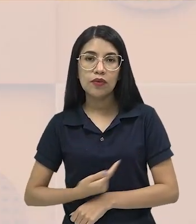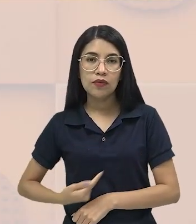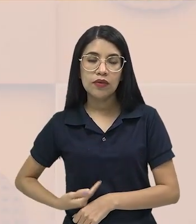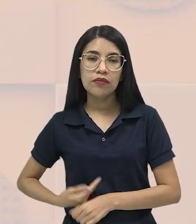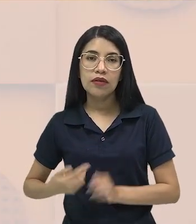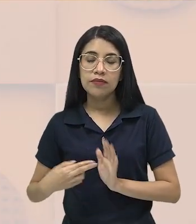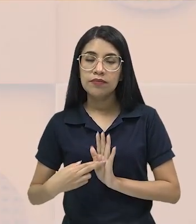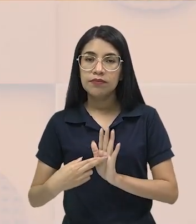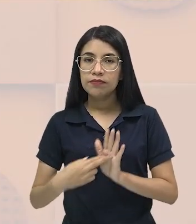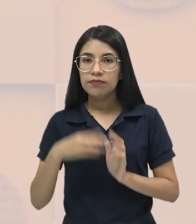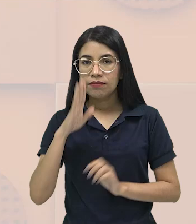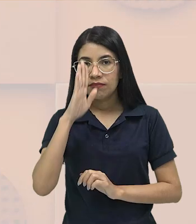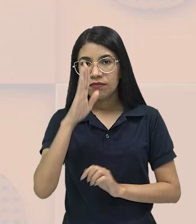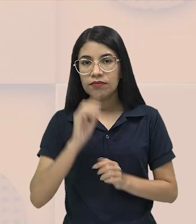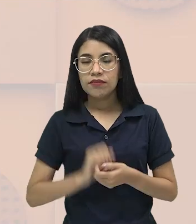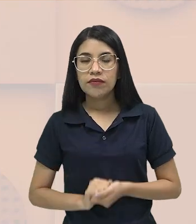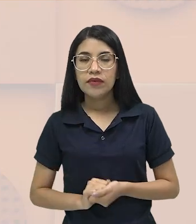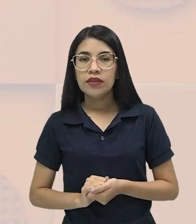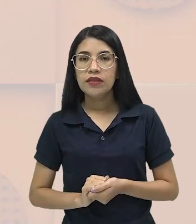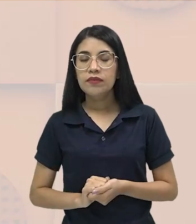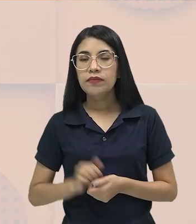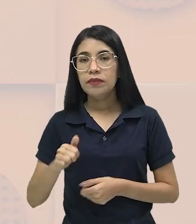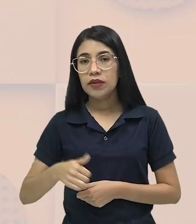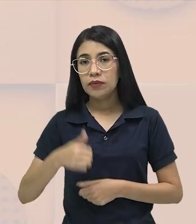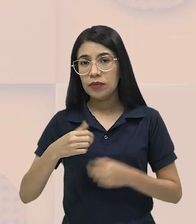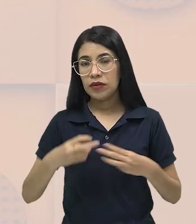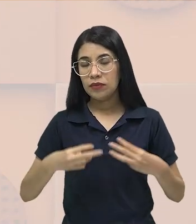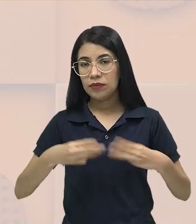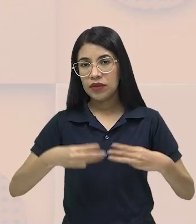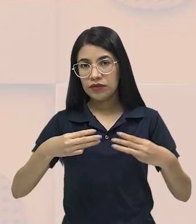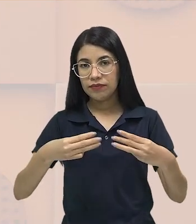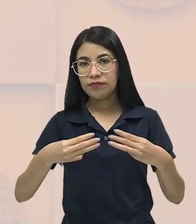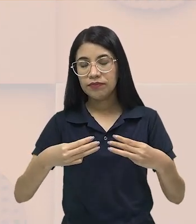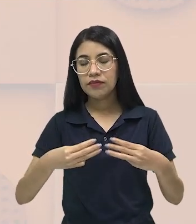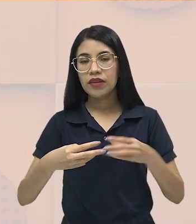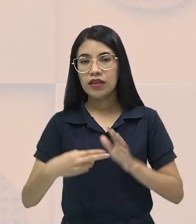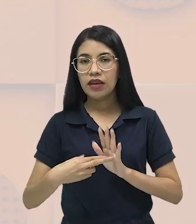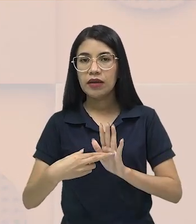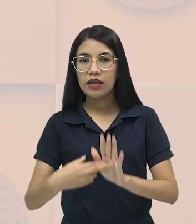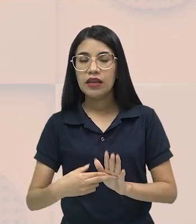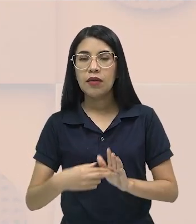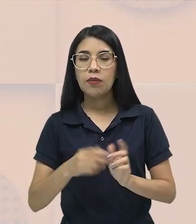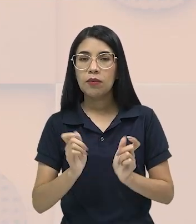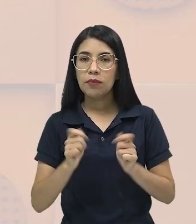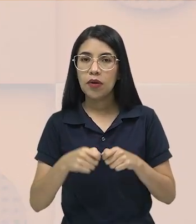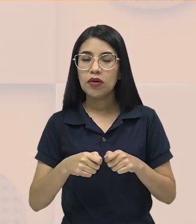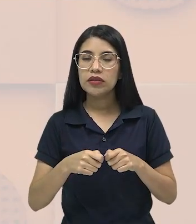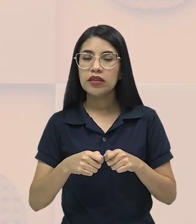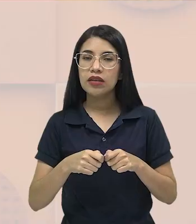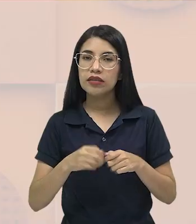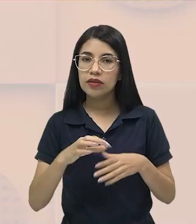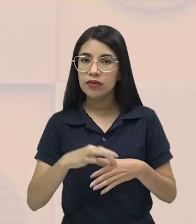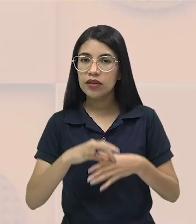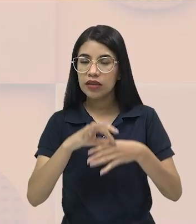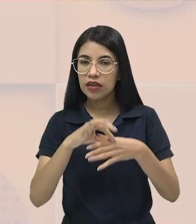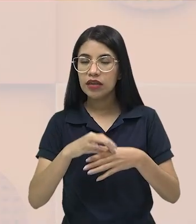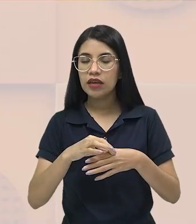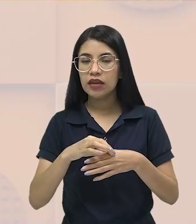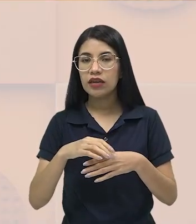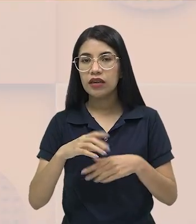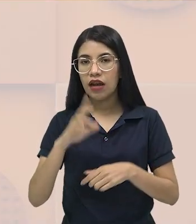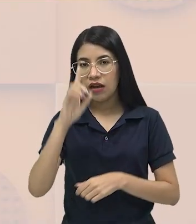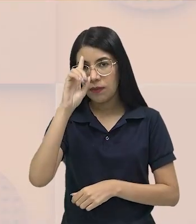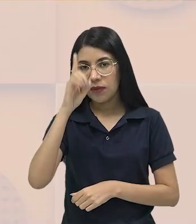representado principalmente ali pela figura do primeiro-ministro, né, passe a governar, tenha mais autoridade.